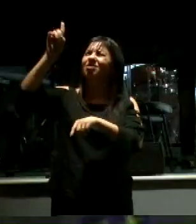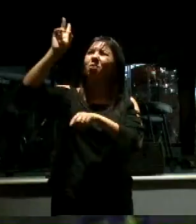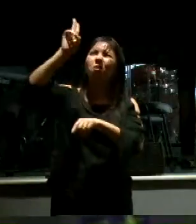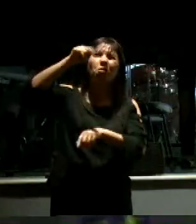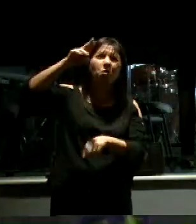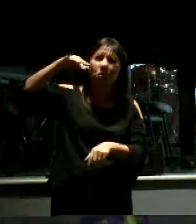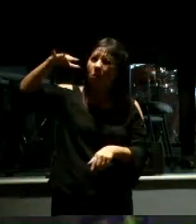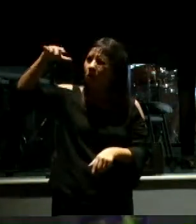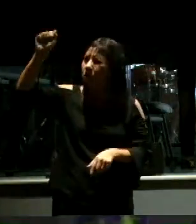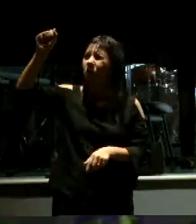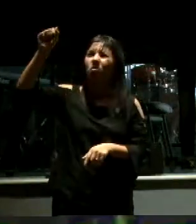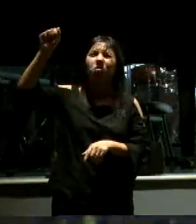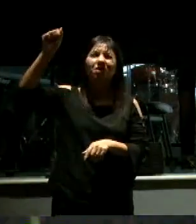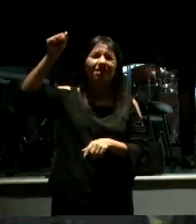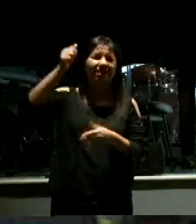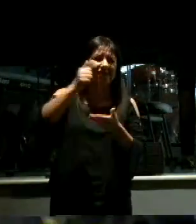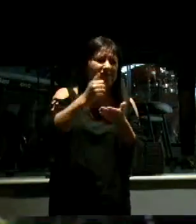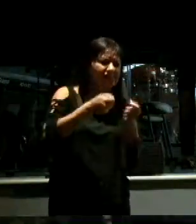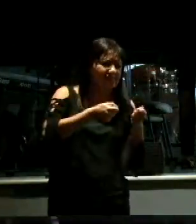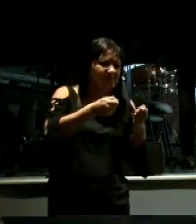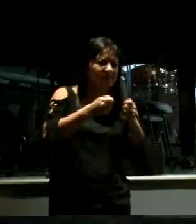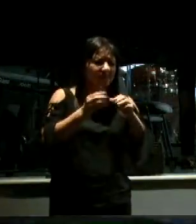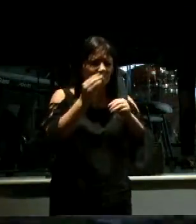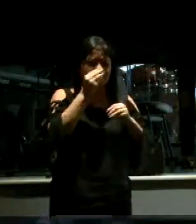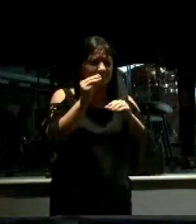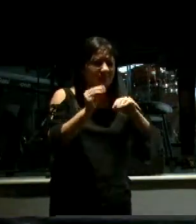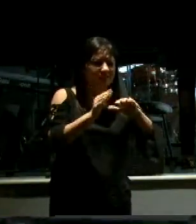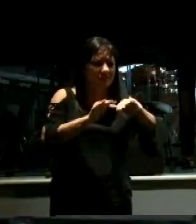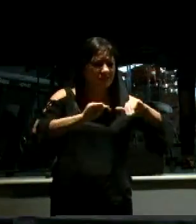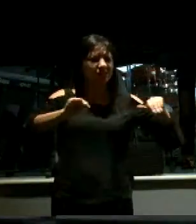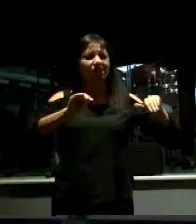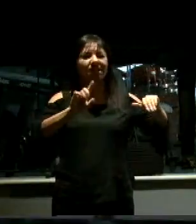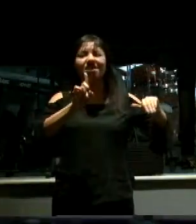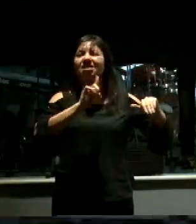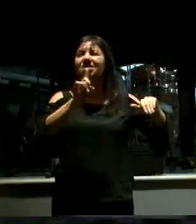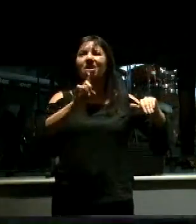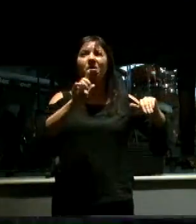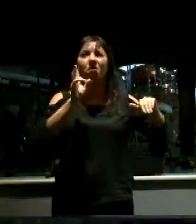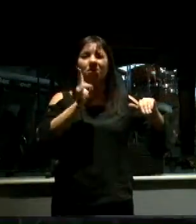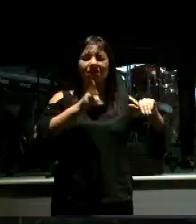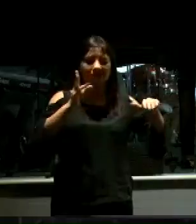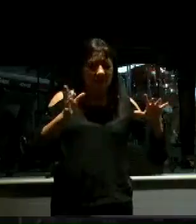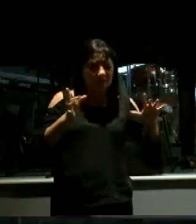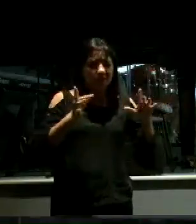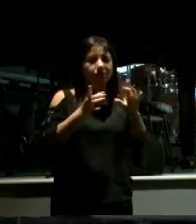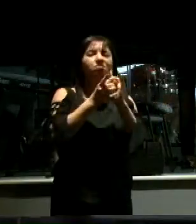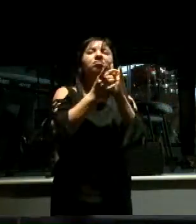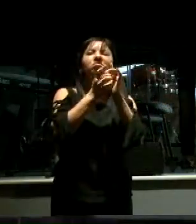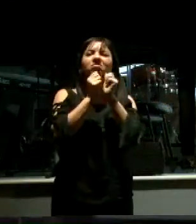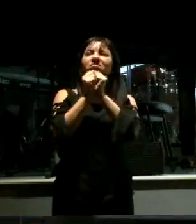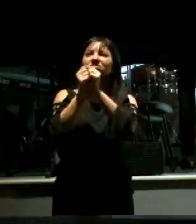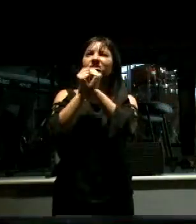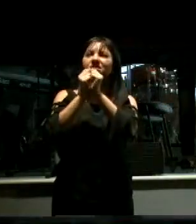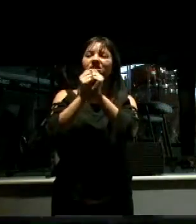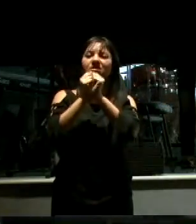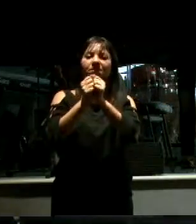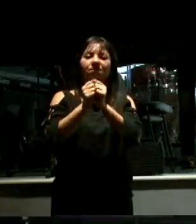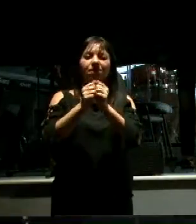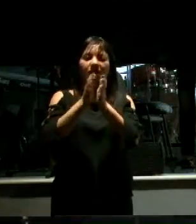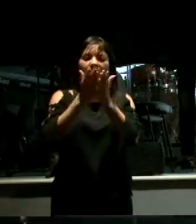alguém com preconceito, com indiferença. A tua palavra diz que os